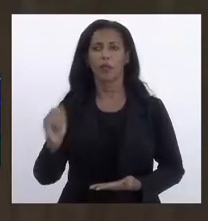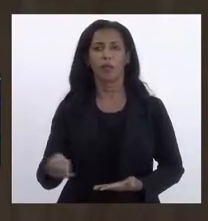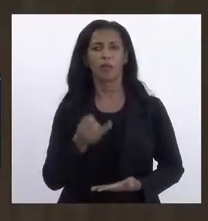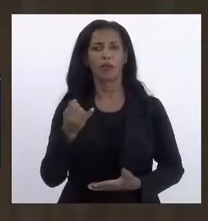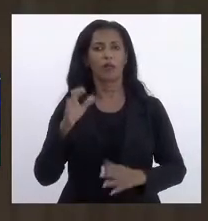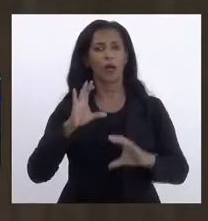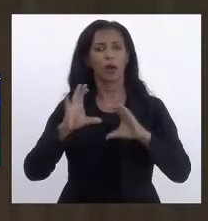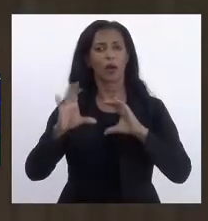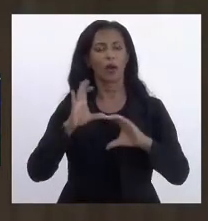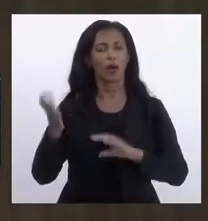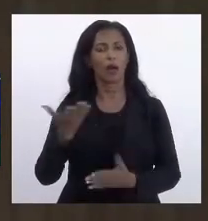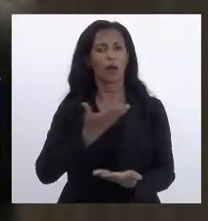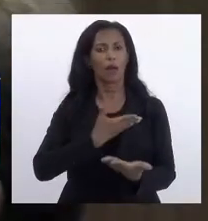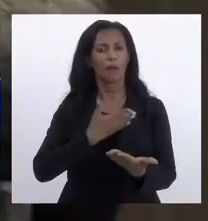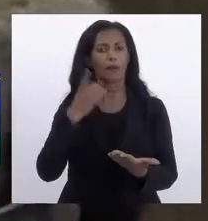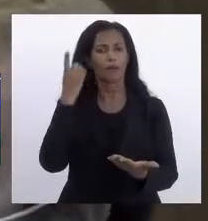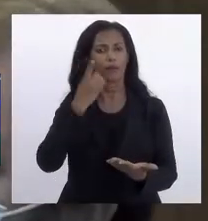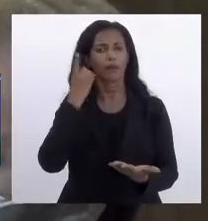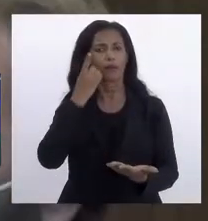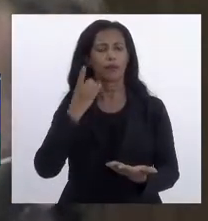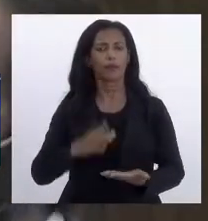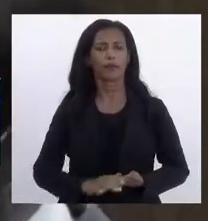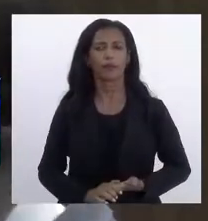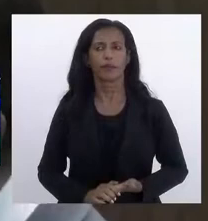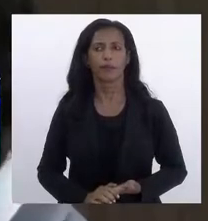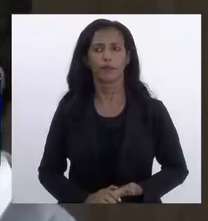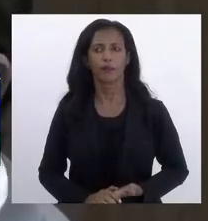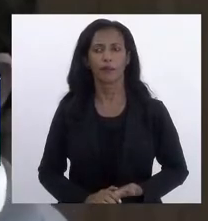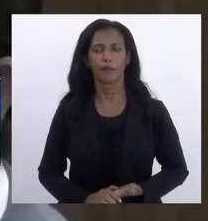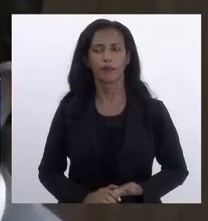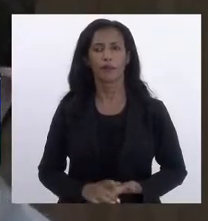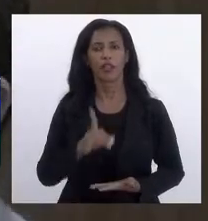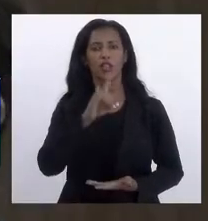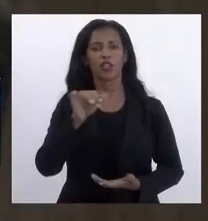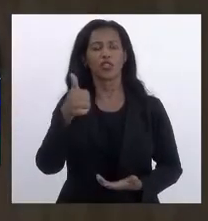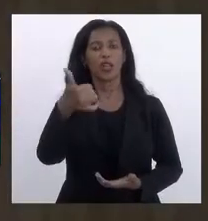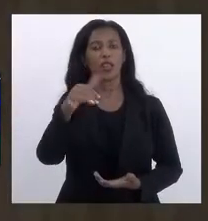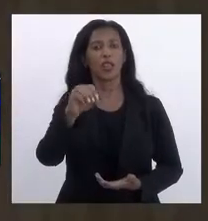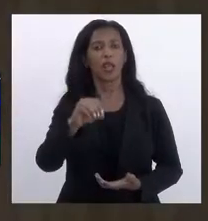comunicar aos colegas deputados e deputadas que